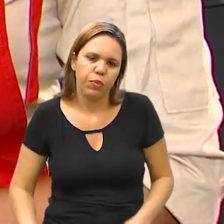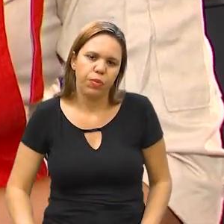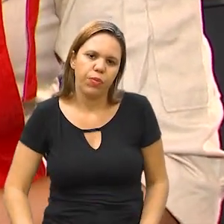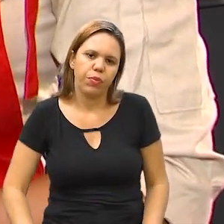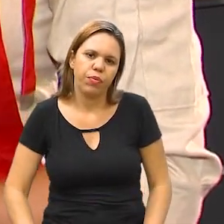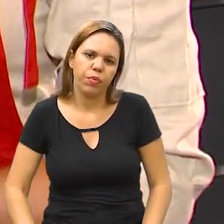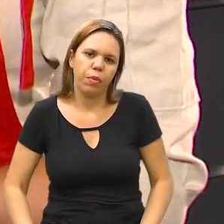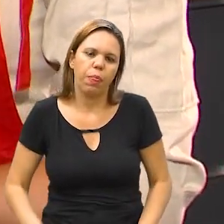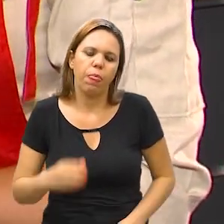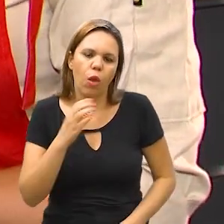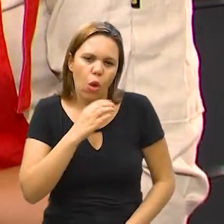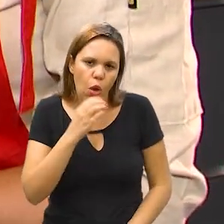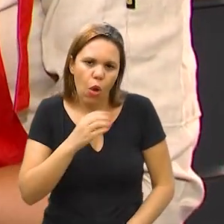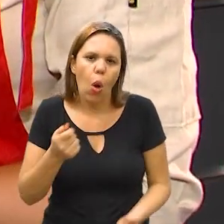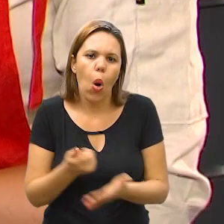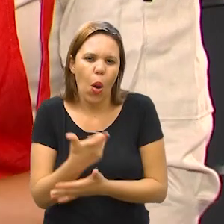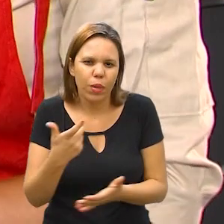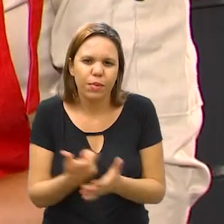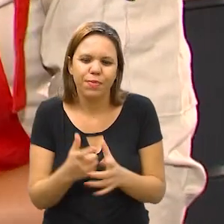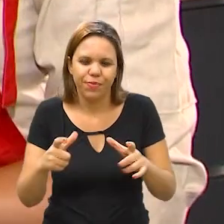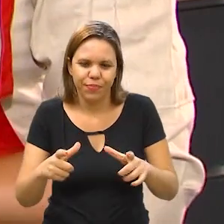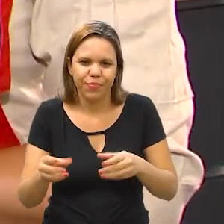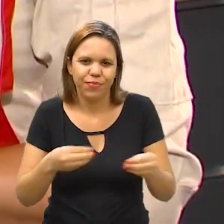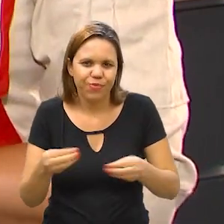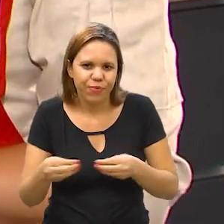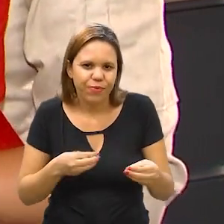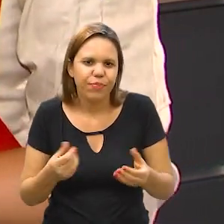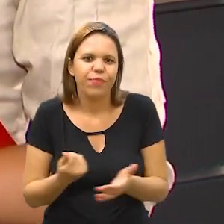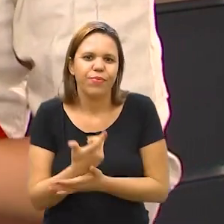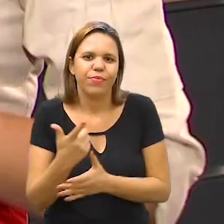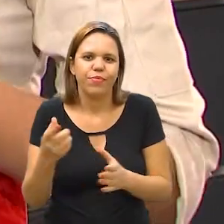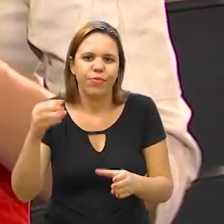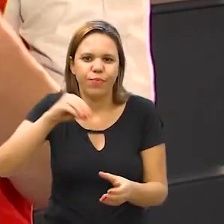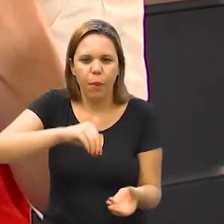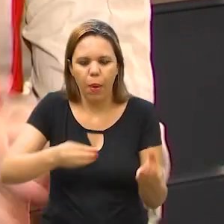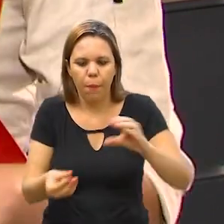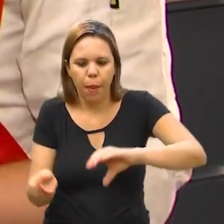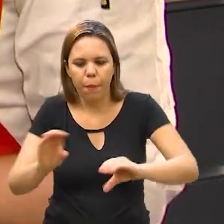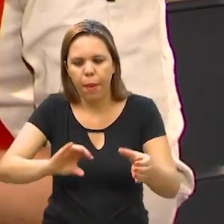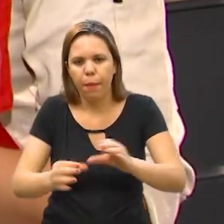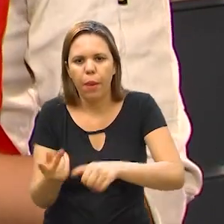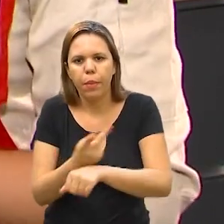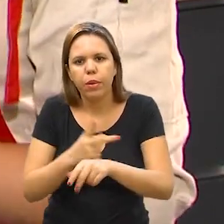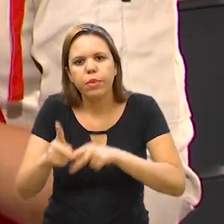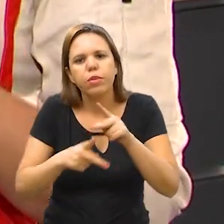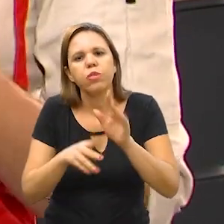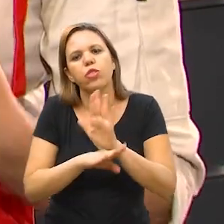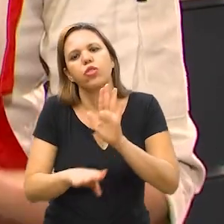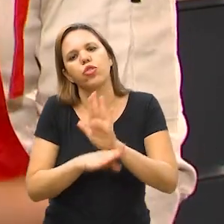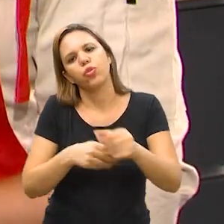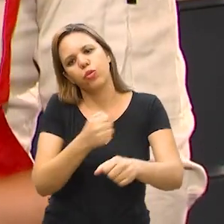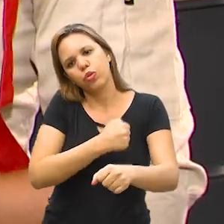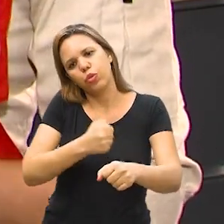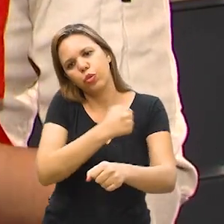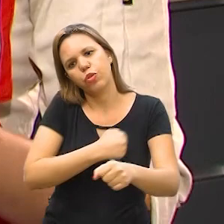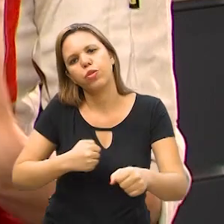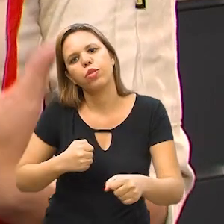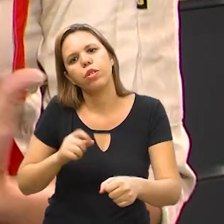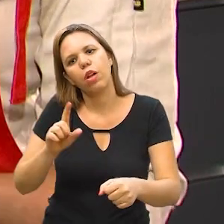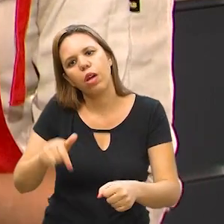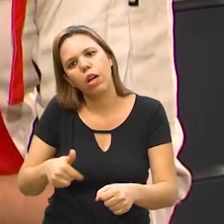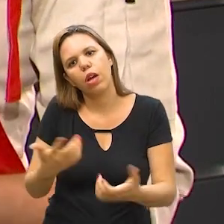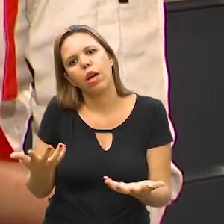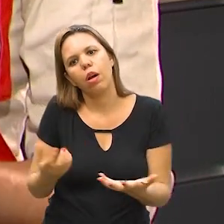Saiu correndo para comprar embalagem? Saí correndo para comprar embalagem e procurar gente para ajudar a cozinhar, porque daí já